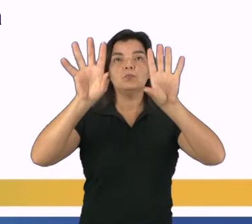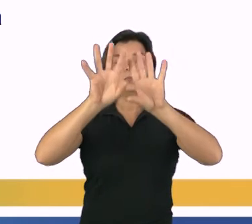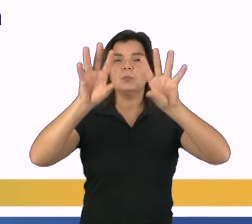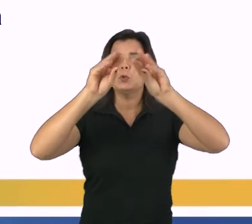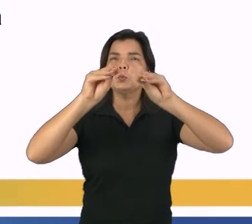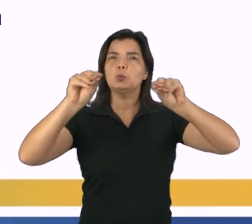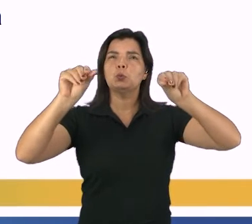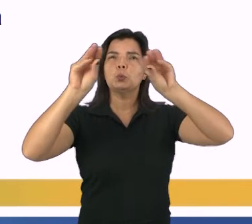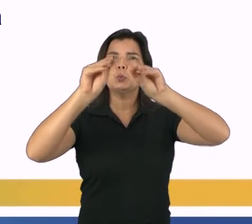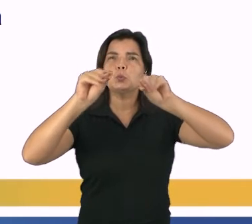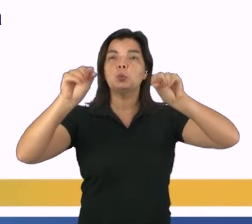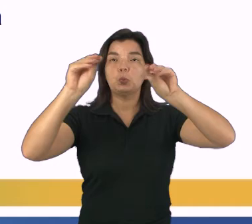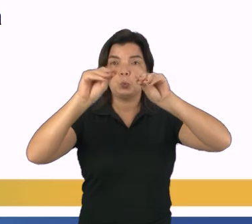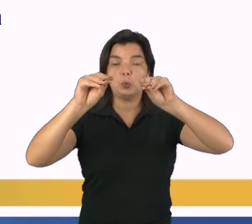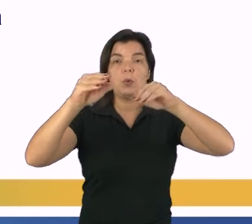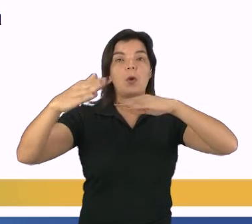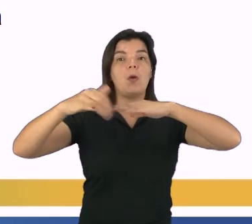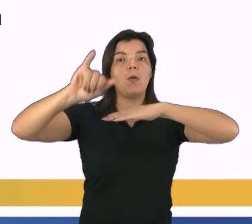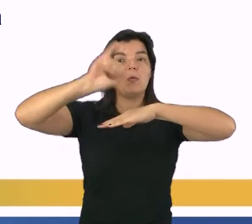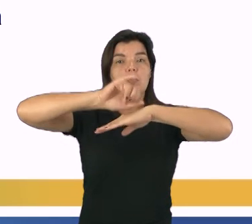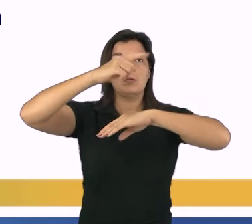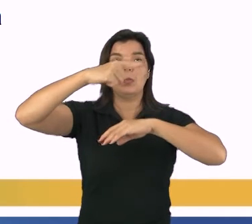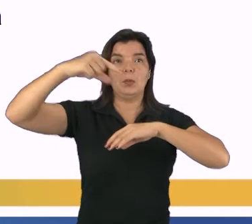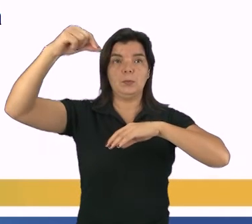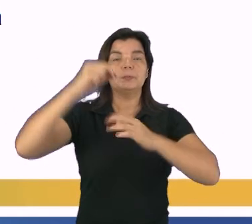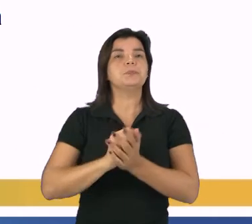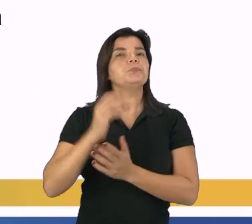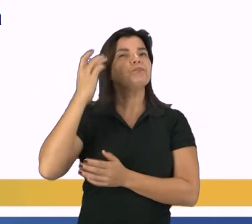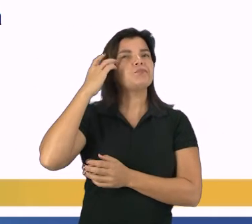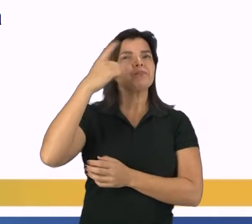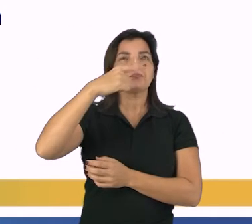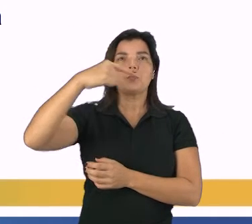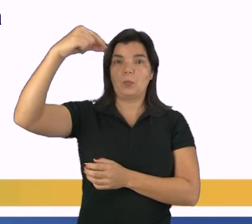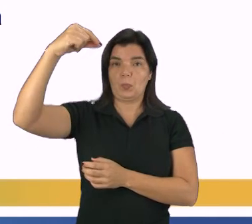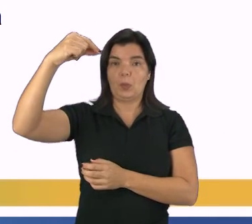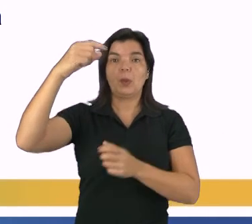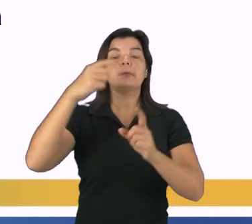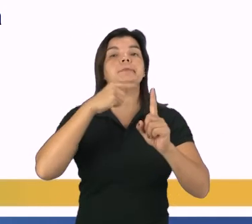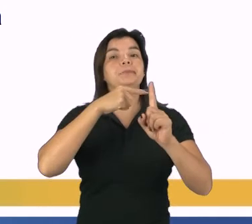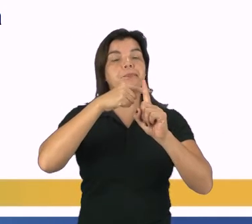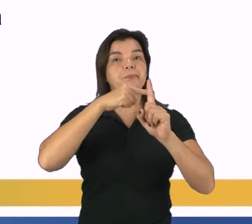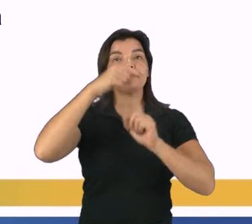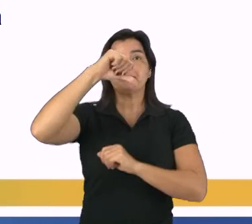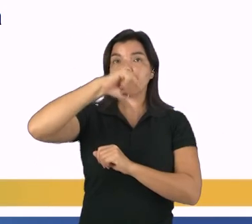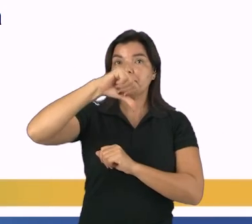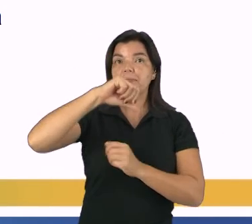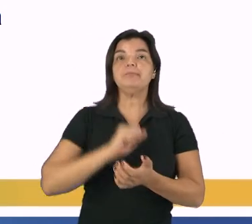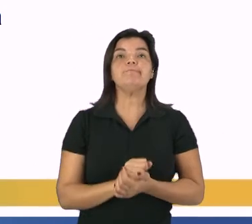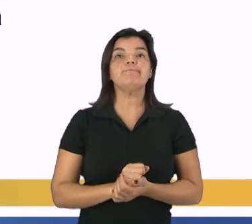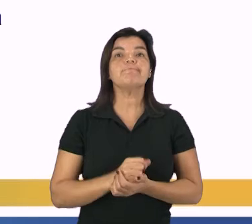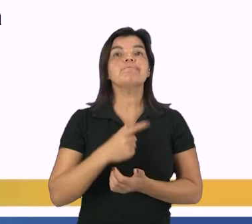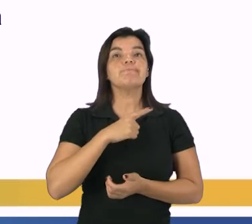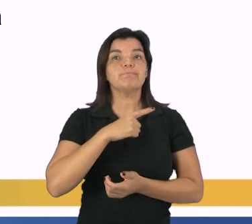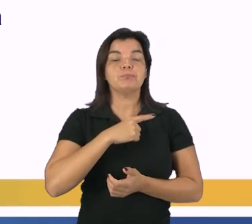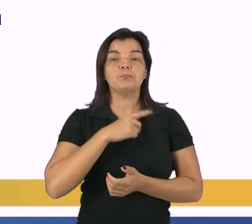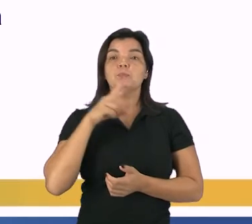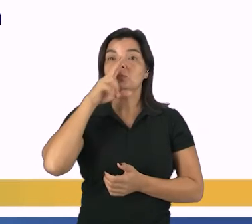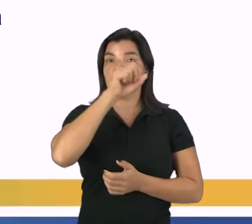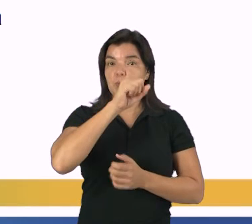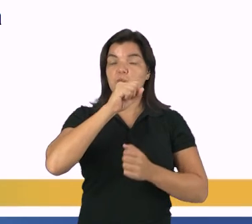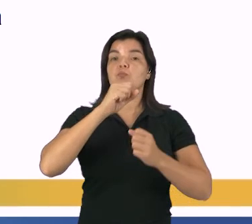tá? Agora vamos para um exemplo aqui contextualizado, que é como o Enem gosta de cobrar, né? Antes